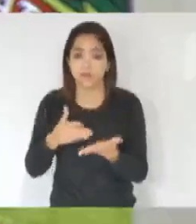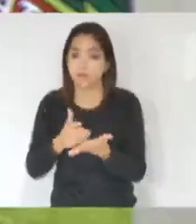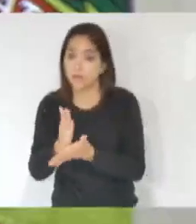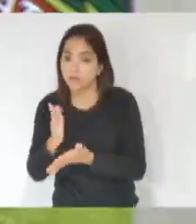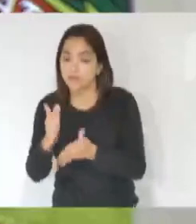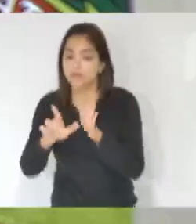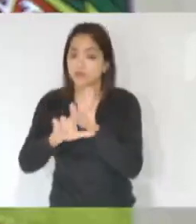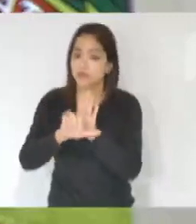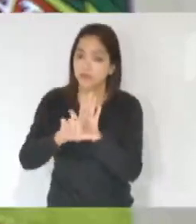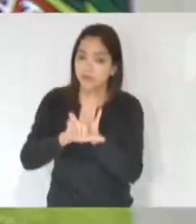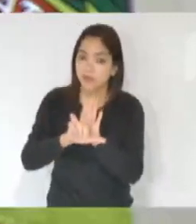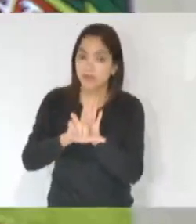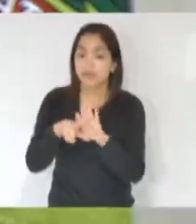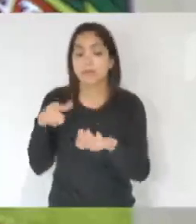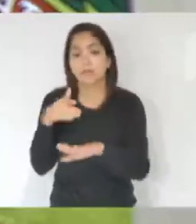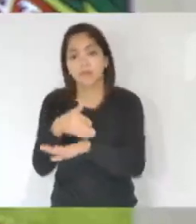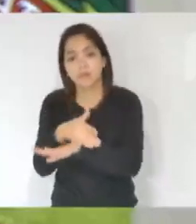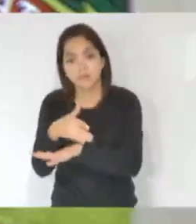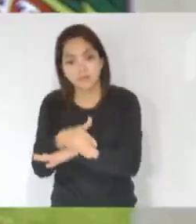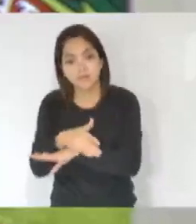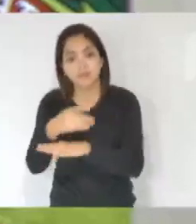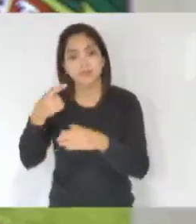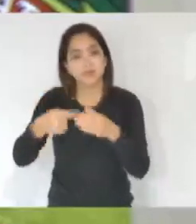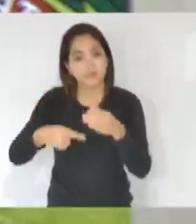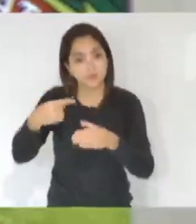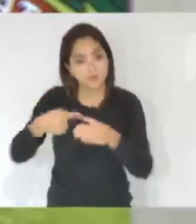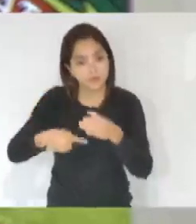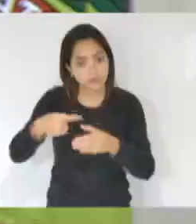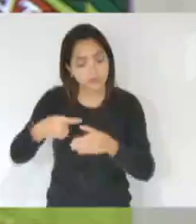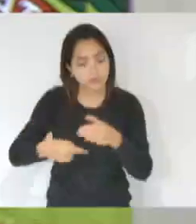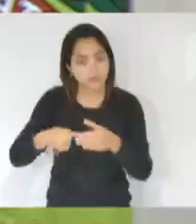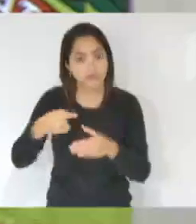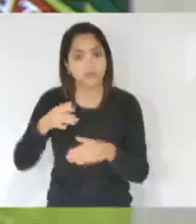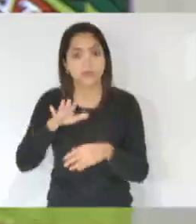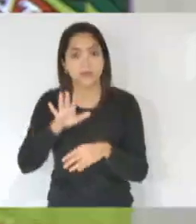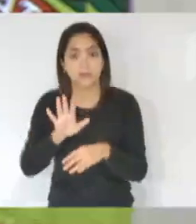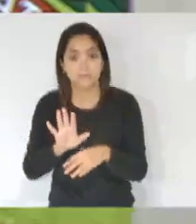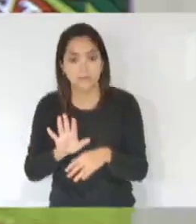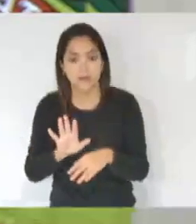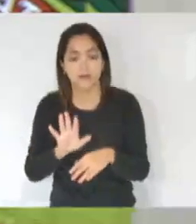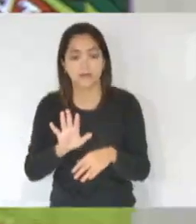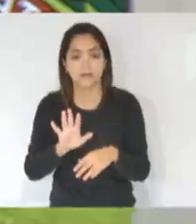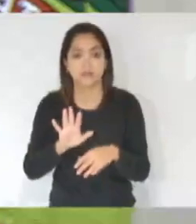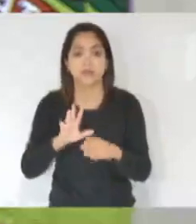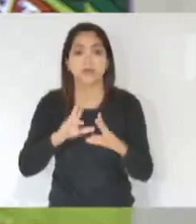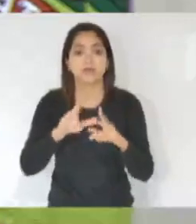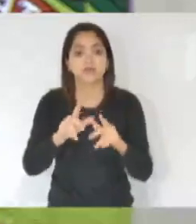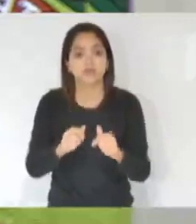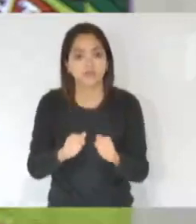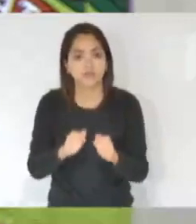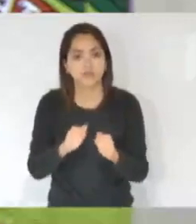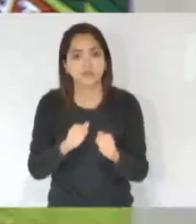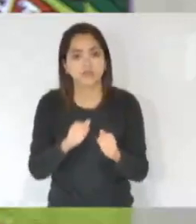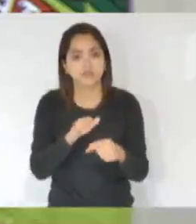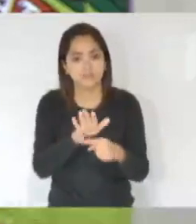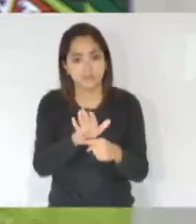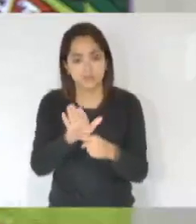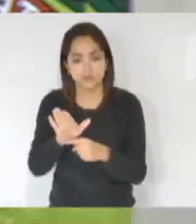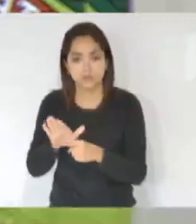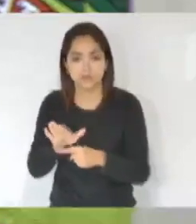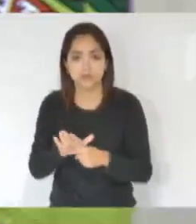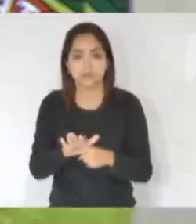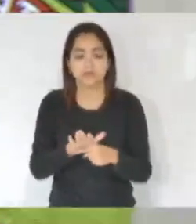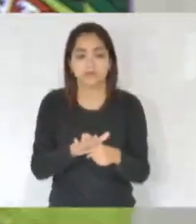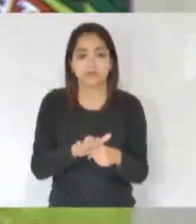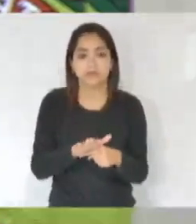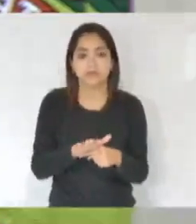lei, participação nas comissões, mas o advocacy pelas causas do bem também é uma atribuição